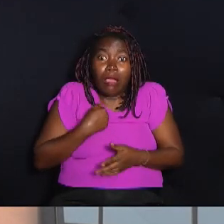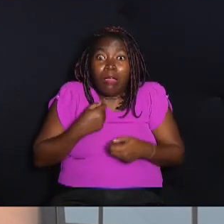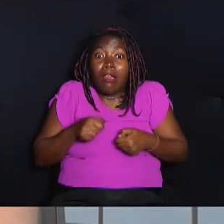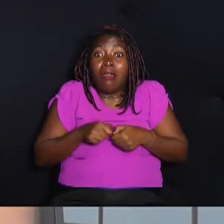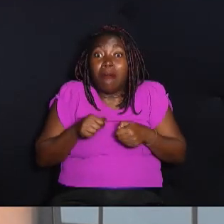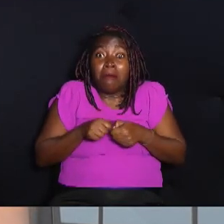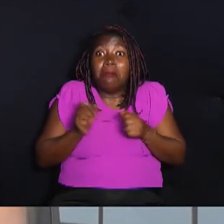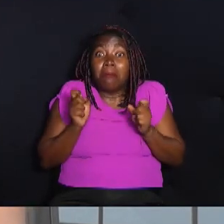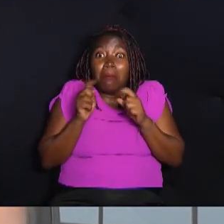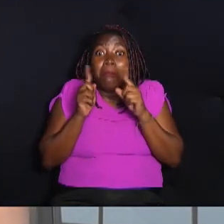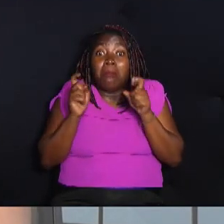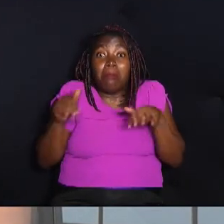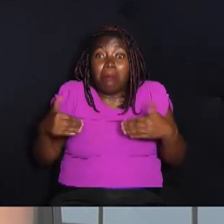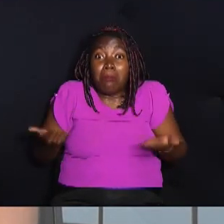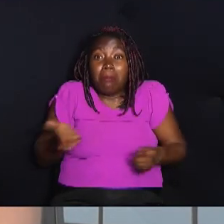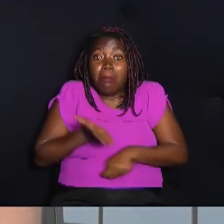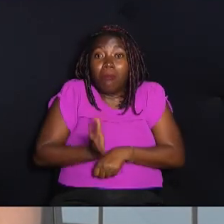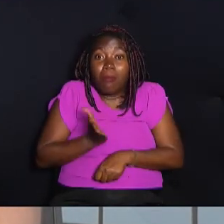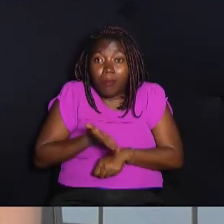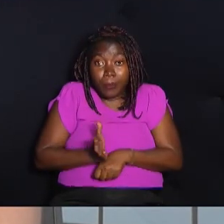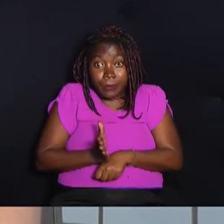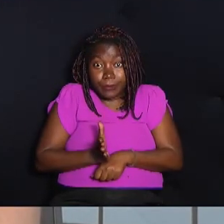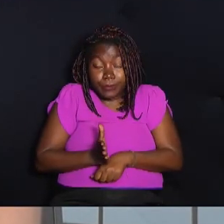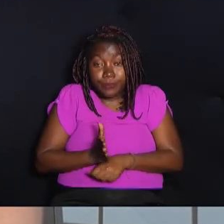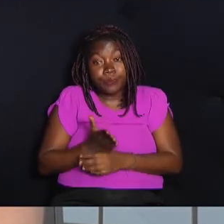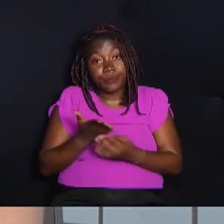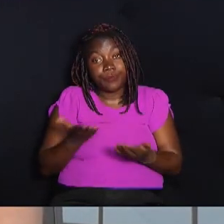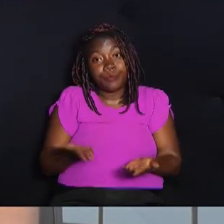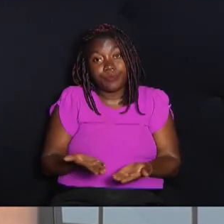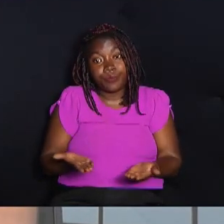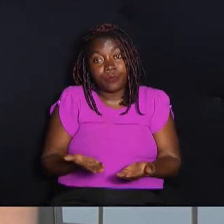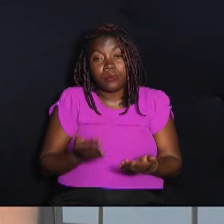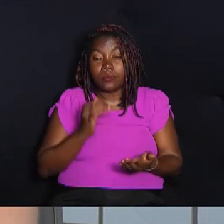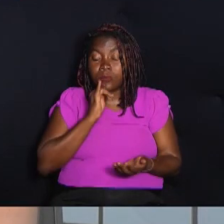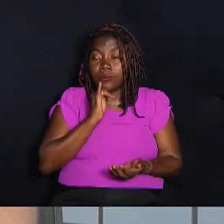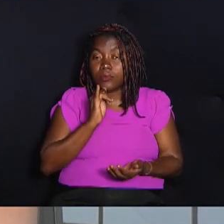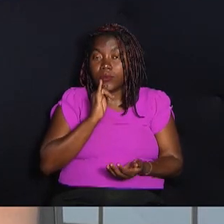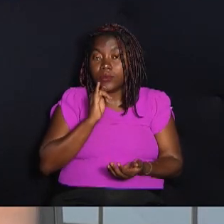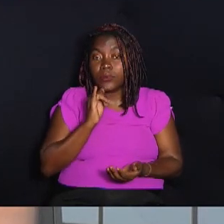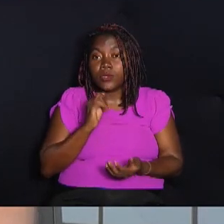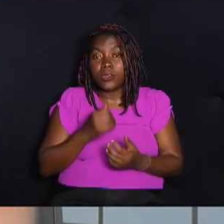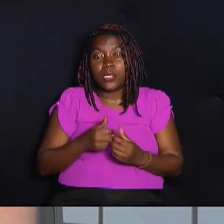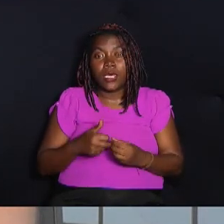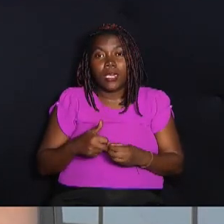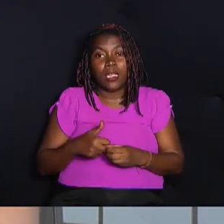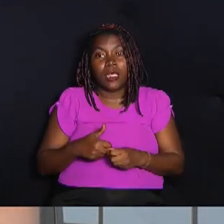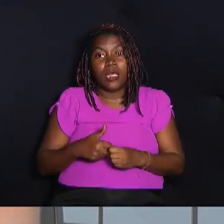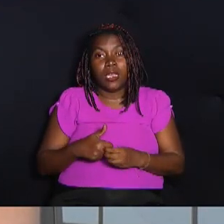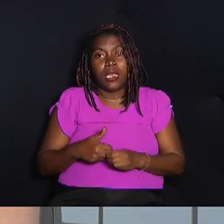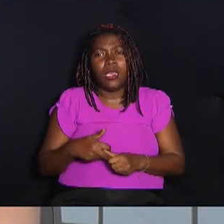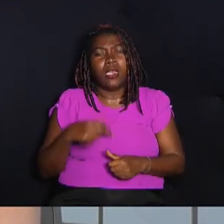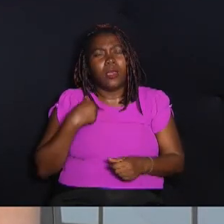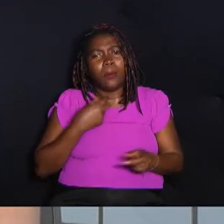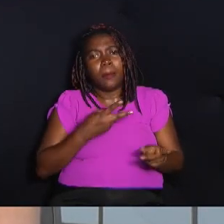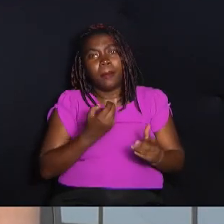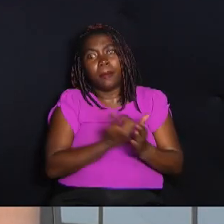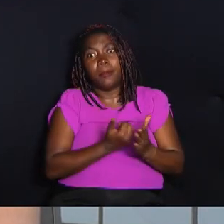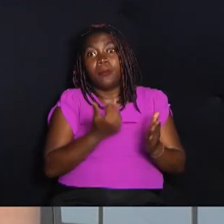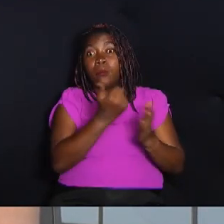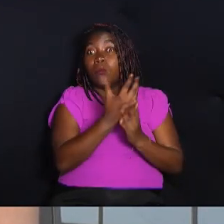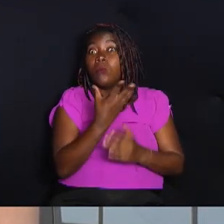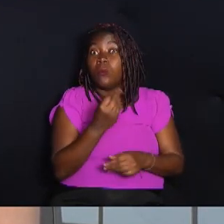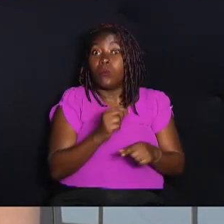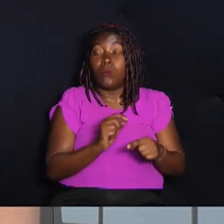na minha vida prática? Né? Então, hoje, por exemplo, quando eu percebo, aumentou muito pós-pandemia